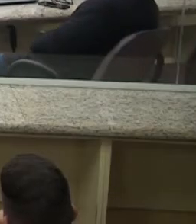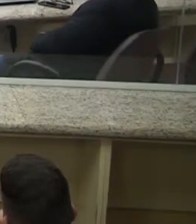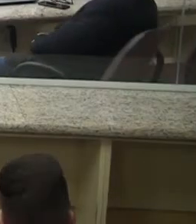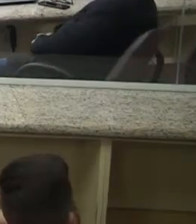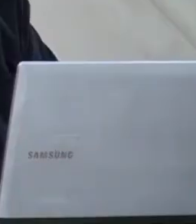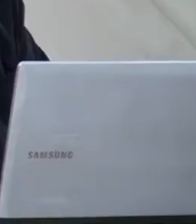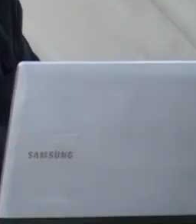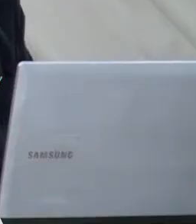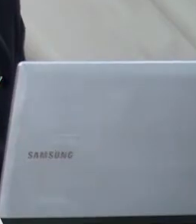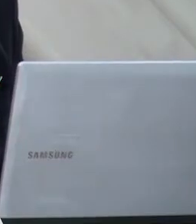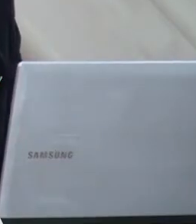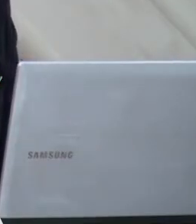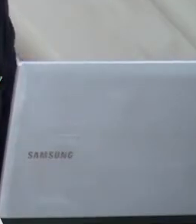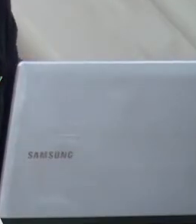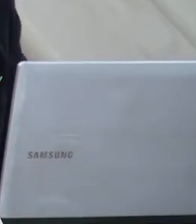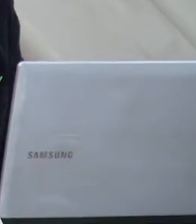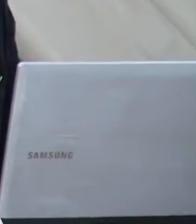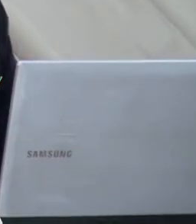Boa noite a todos.